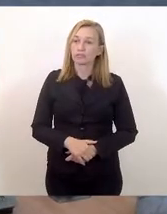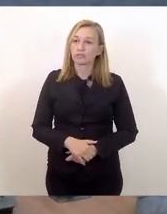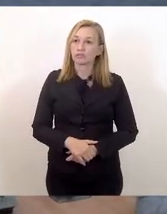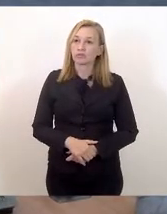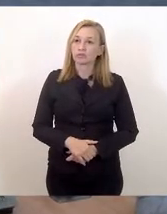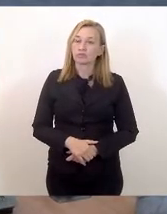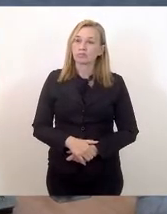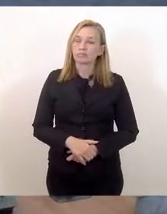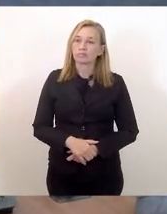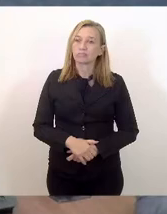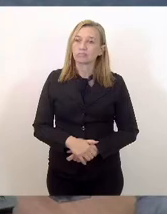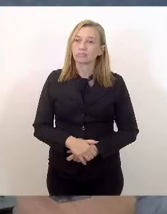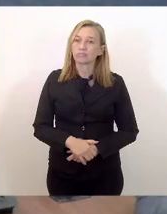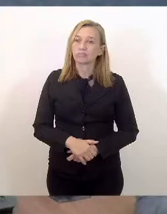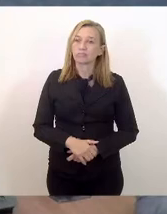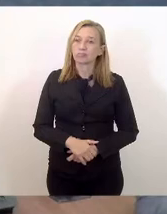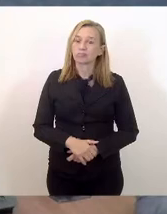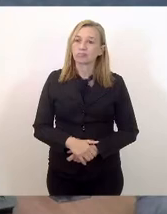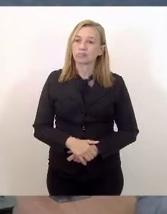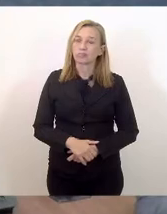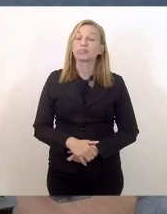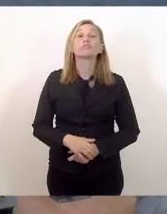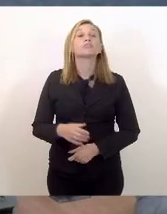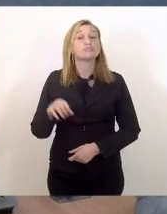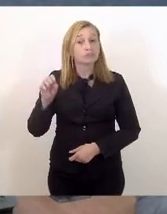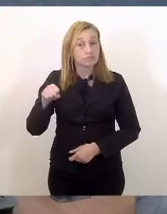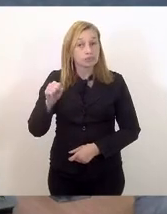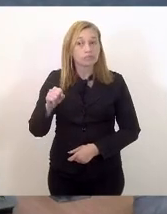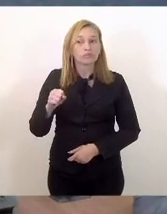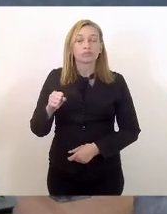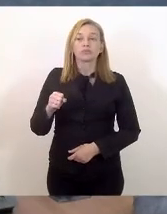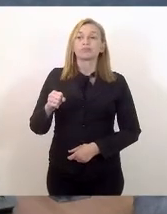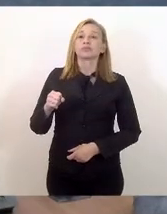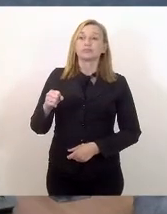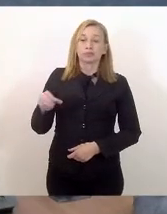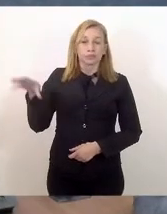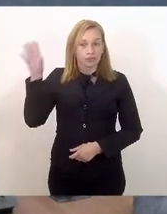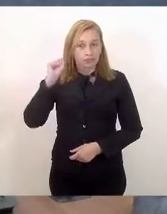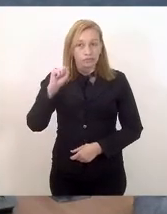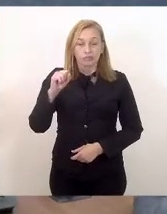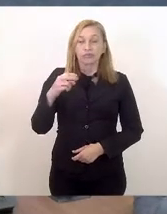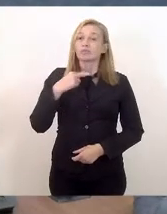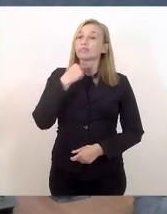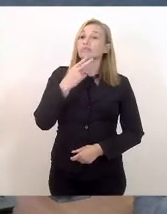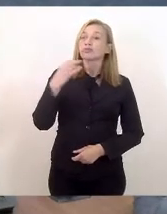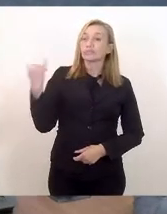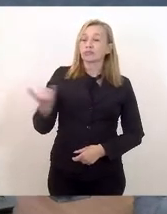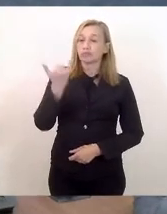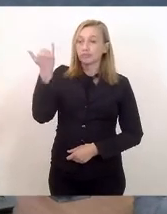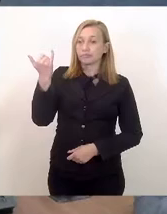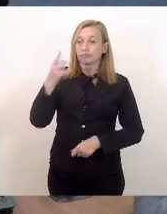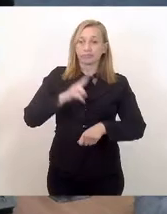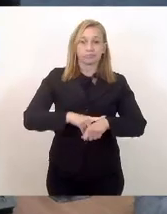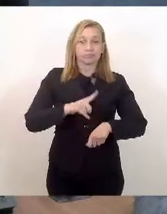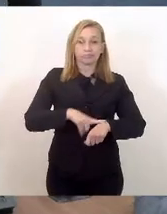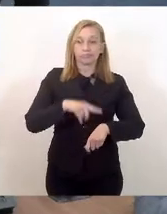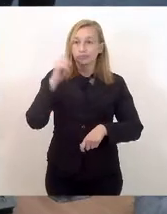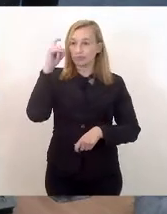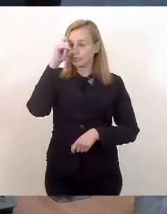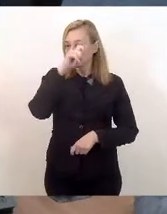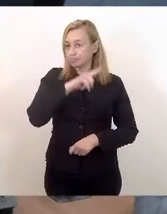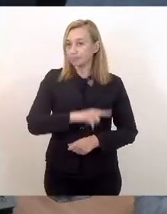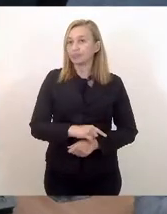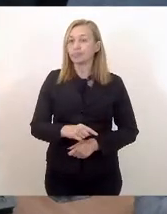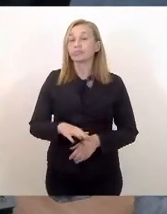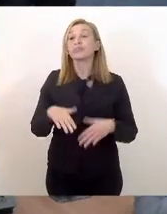Deputado futebol, Vossa Excelência está ganhando. Agora sim, finalmente. Então, essa voz importante nesse momento de trevas. Então,